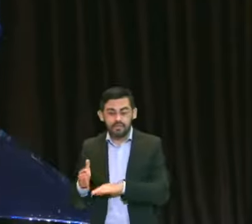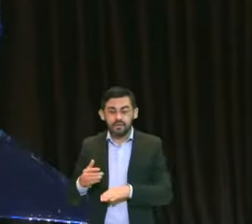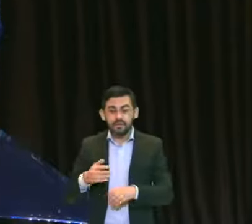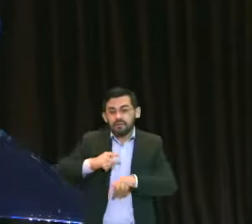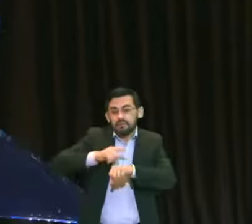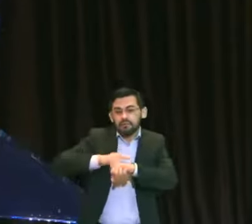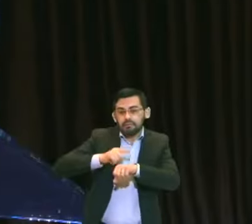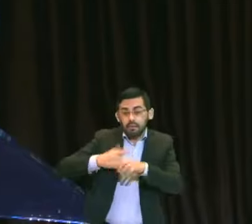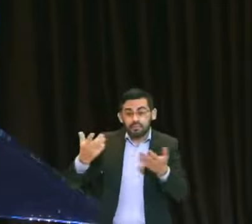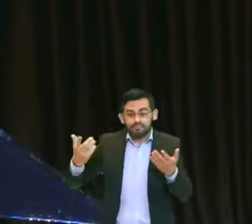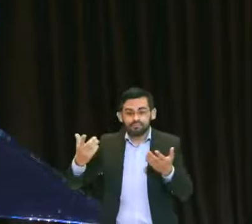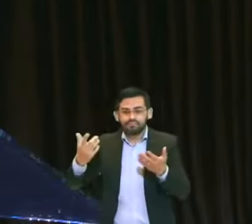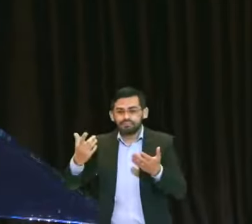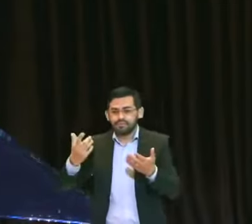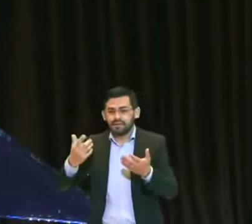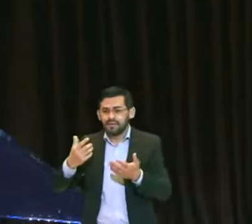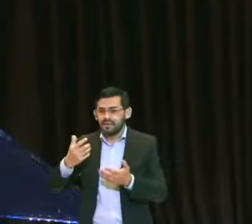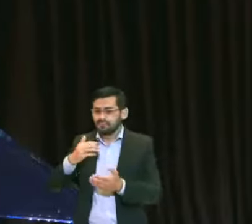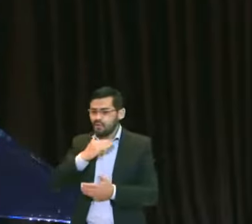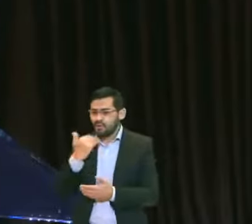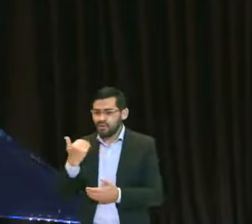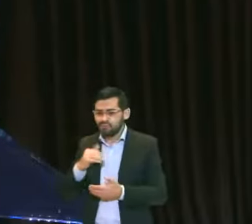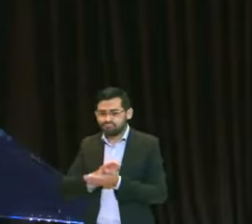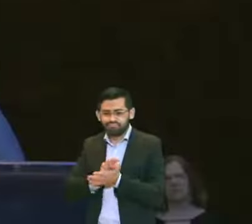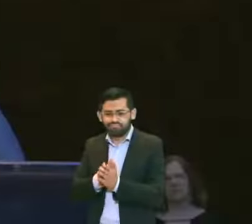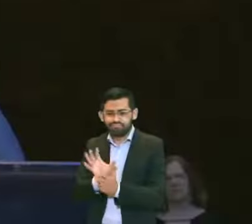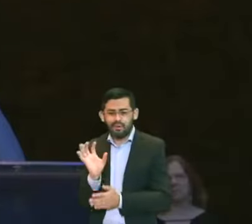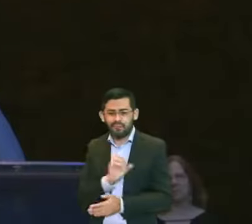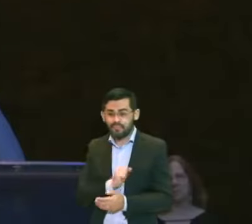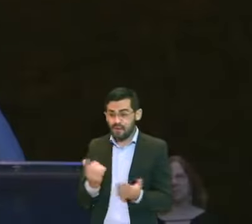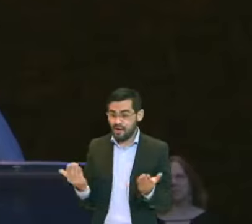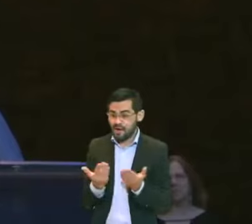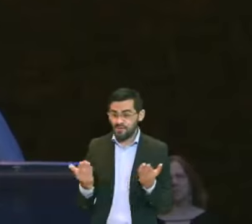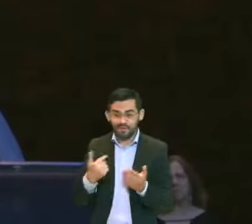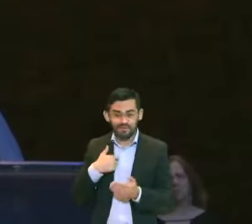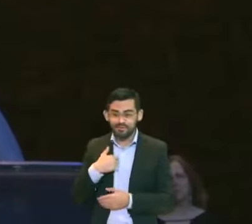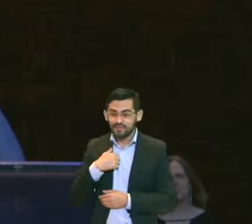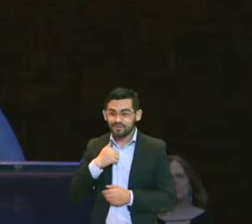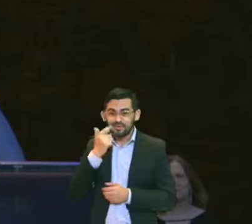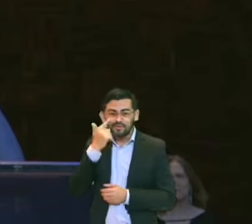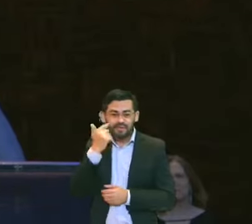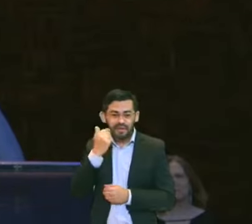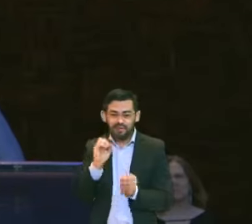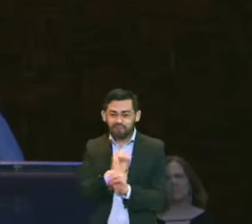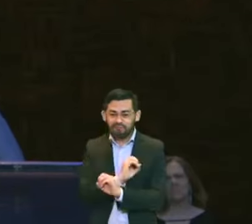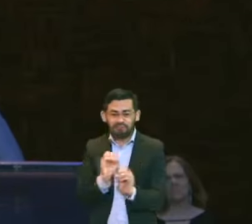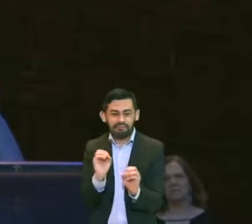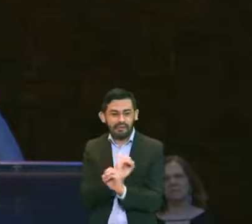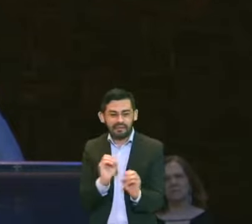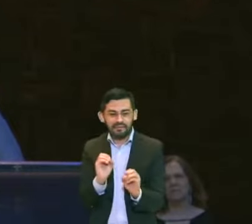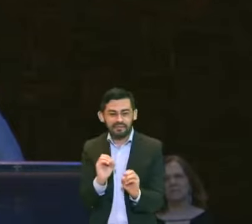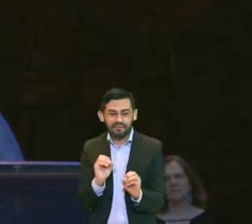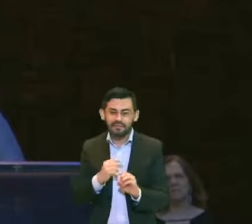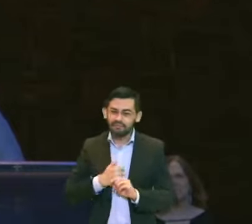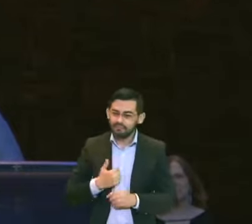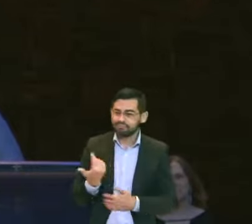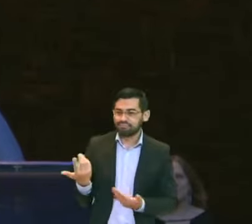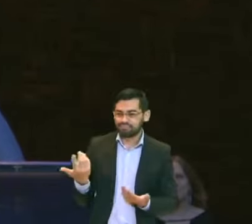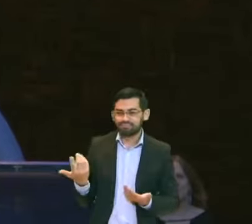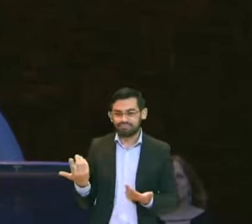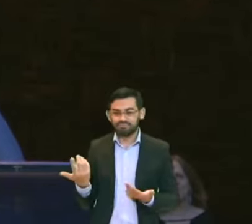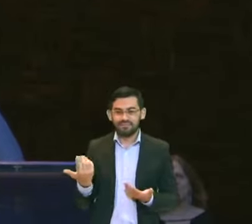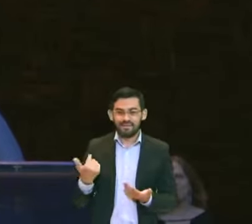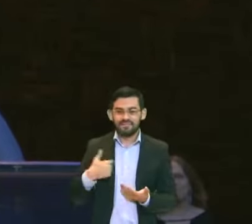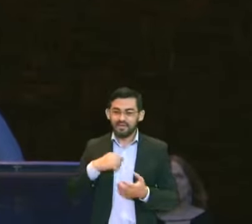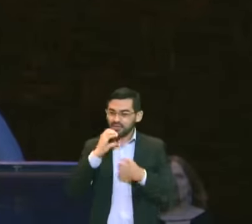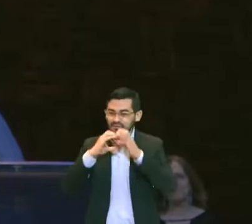você partiu, destruiu nosso amor. Agora não vou mais chorar. Não é do meu tempo, mas eu sei.